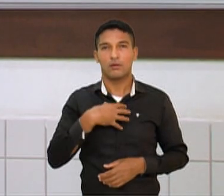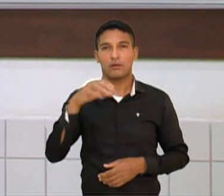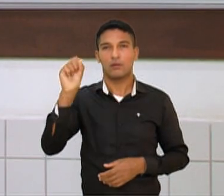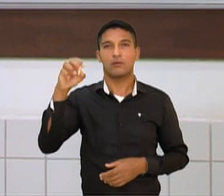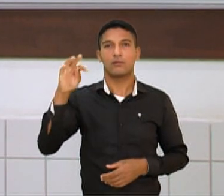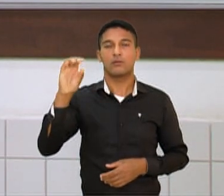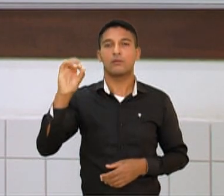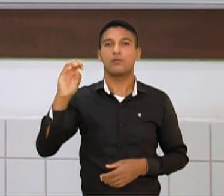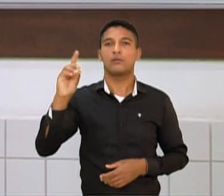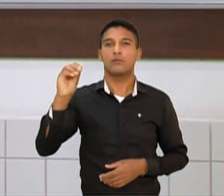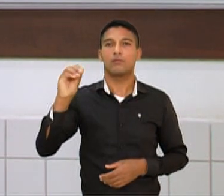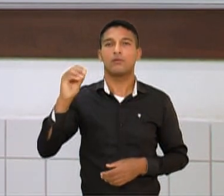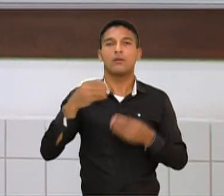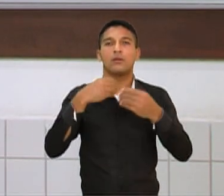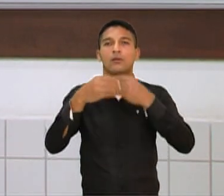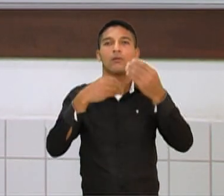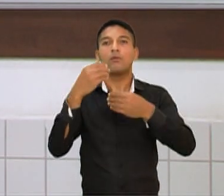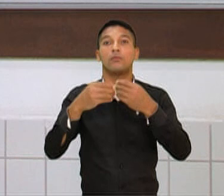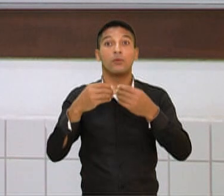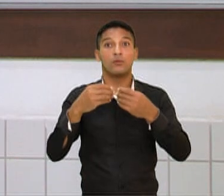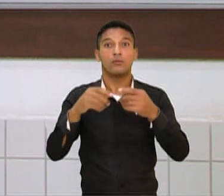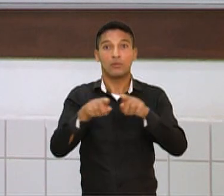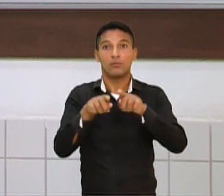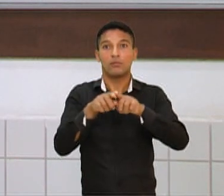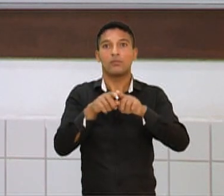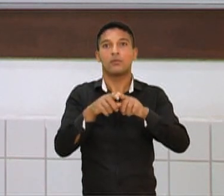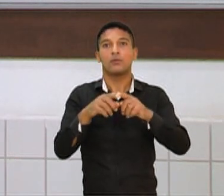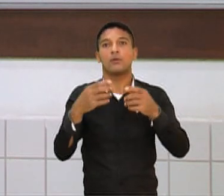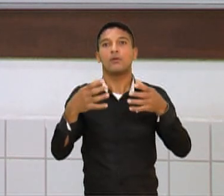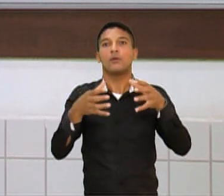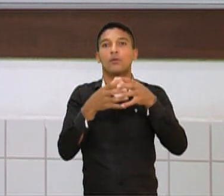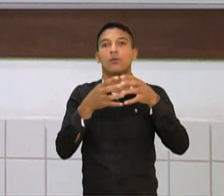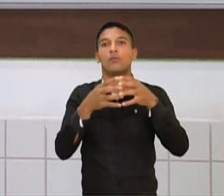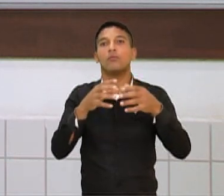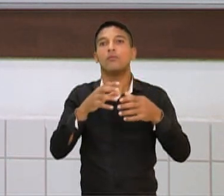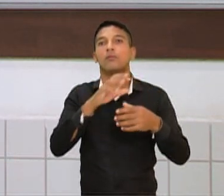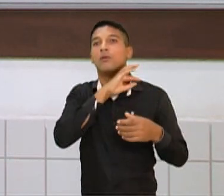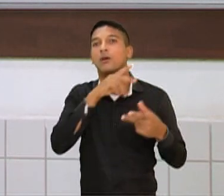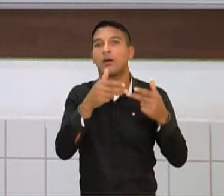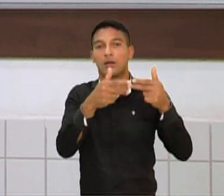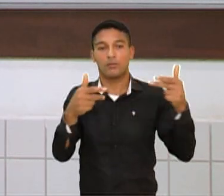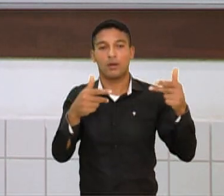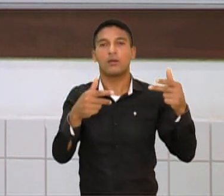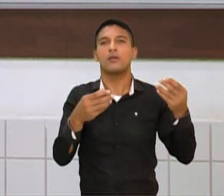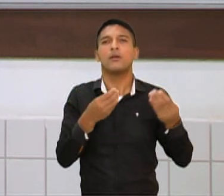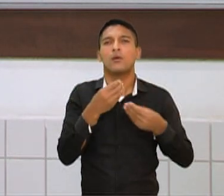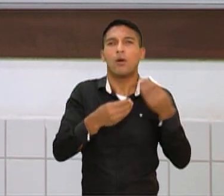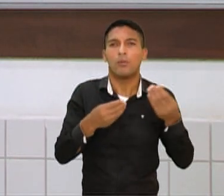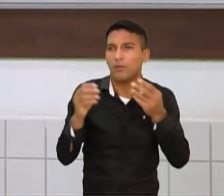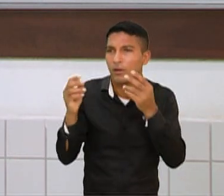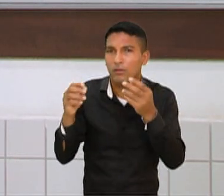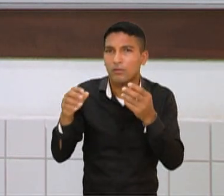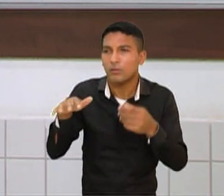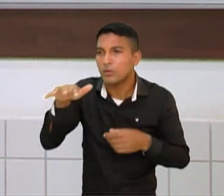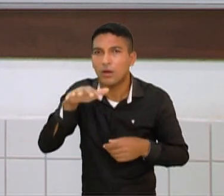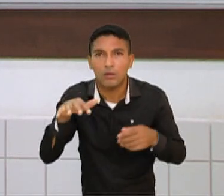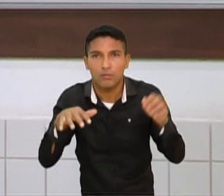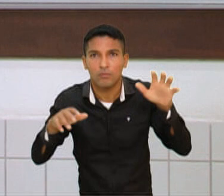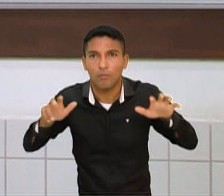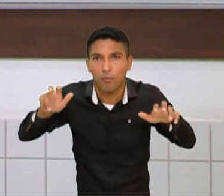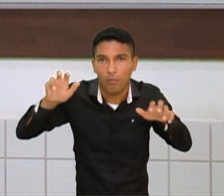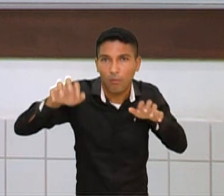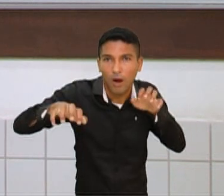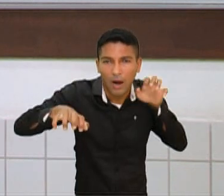os animais, no caso dos mamíferos, eles vão interagir com o meio. Como que eles vão reconhecer o ambiente, por